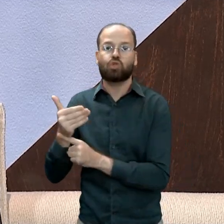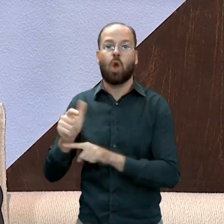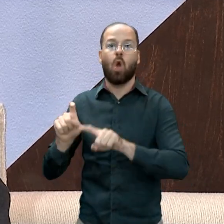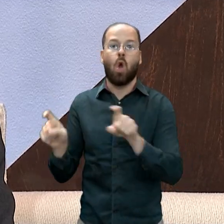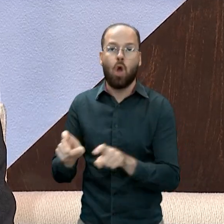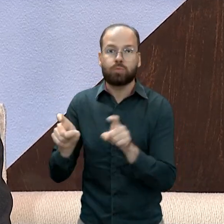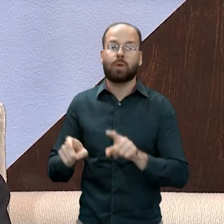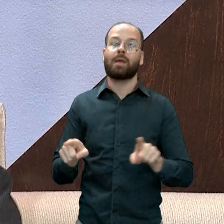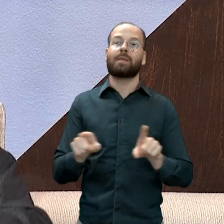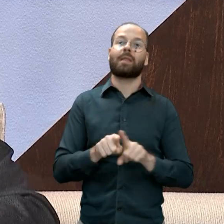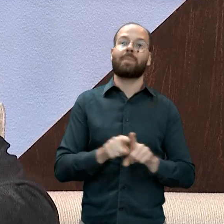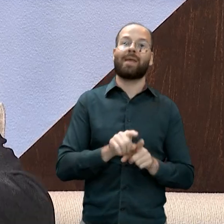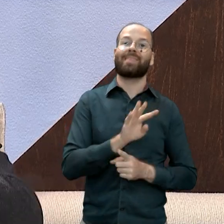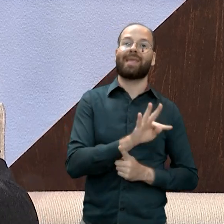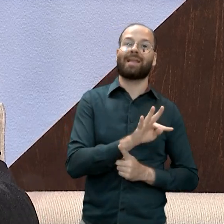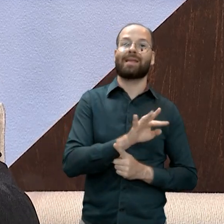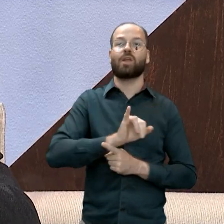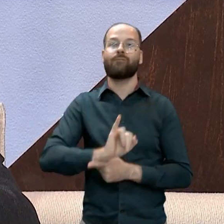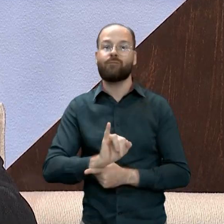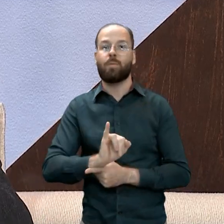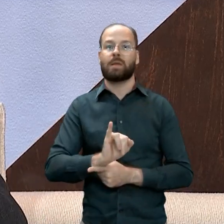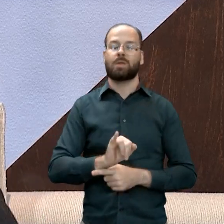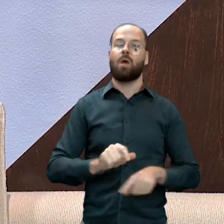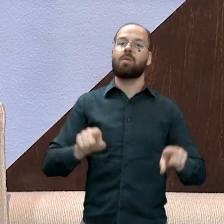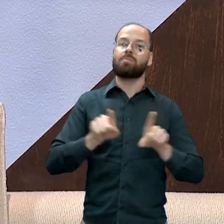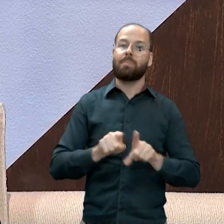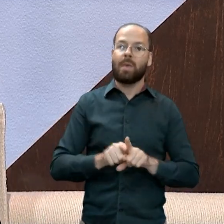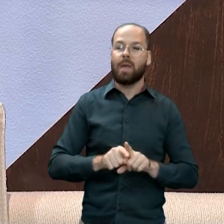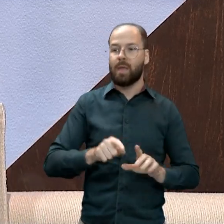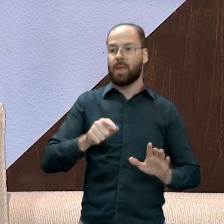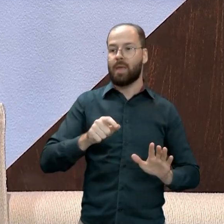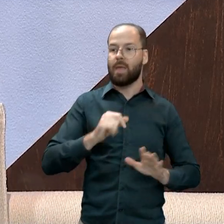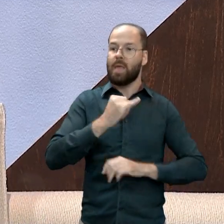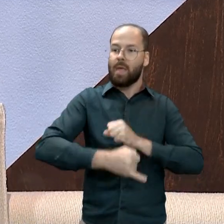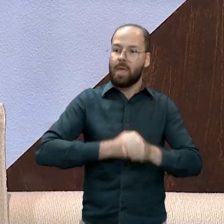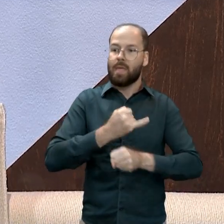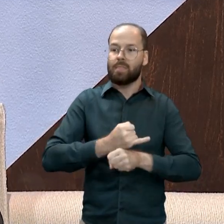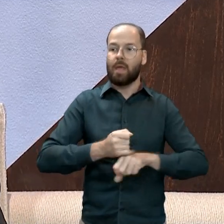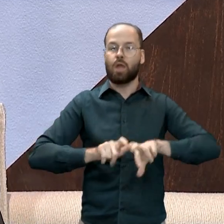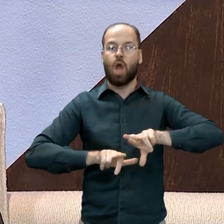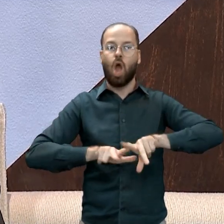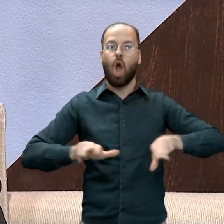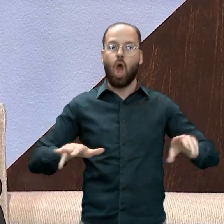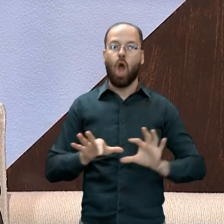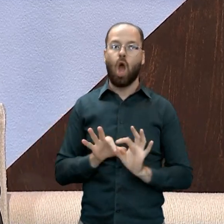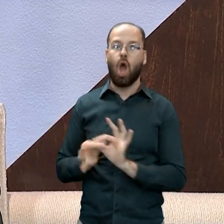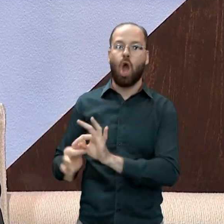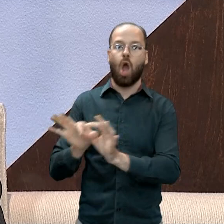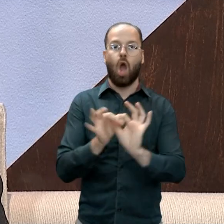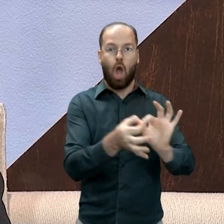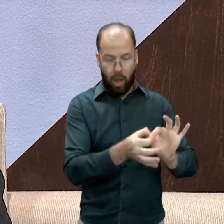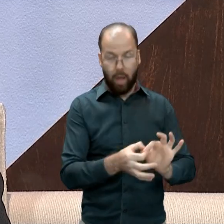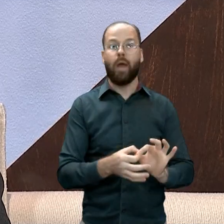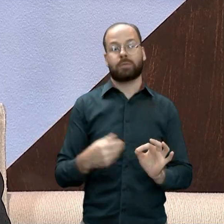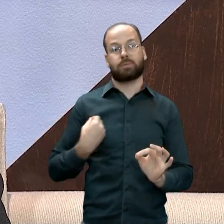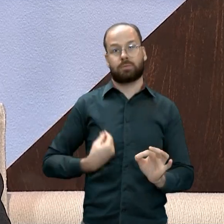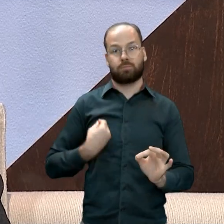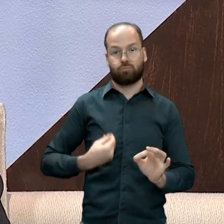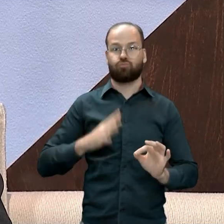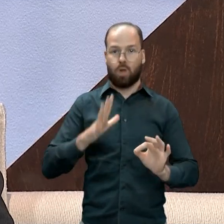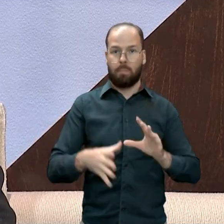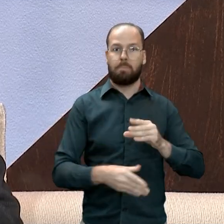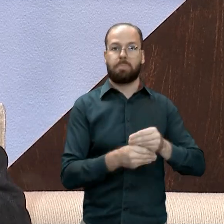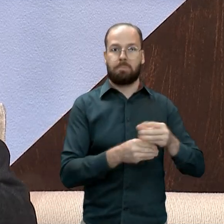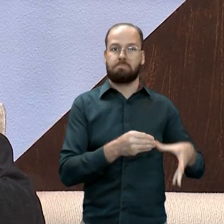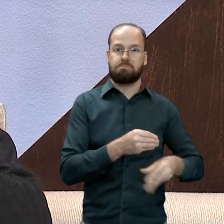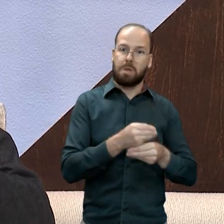a internet das coisas, quer dizer, isso vem incorporando e sendo demandado e sendo incorporado. Evidentemente que